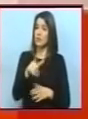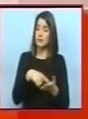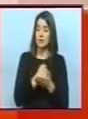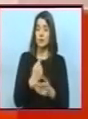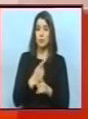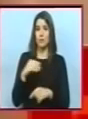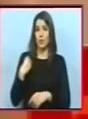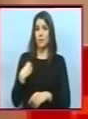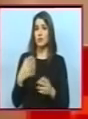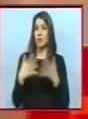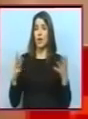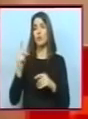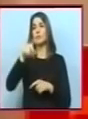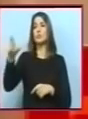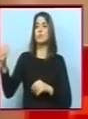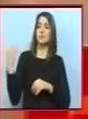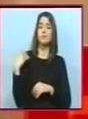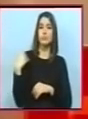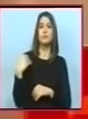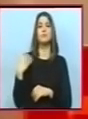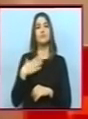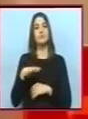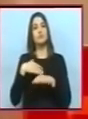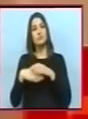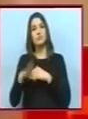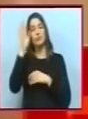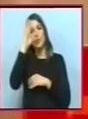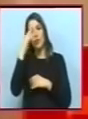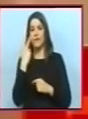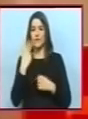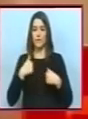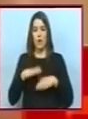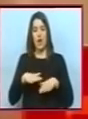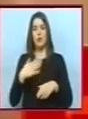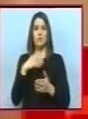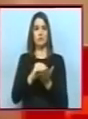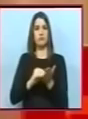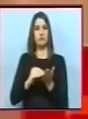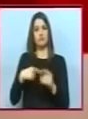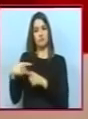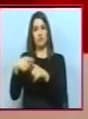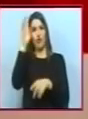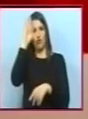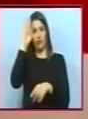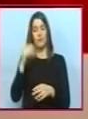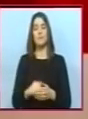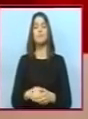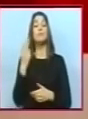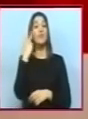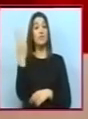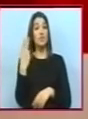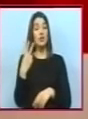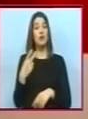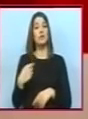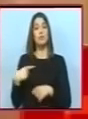que eu tenho quando me procuram para fazer esse tipo de situações, a partilha em vida não deve